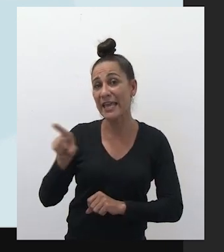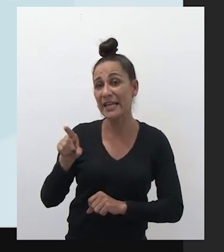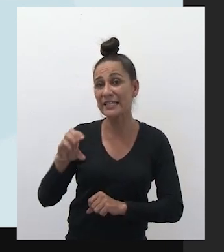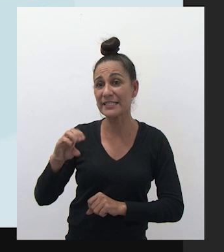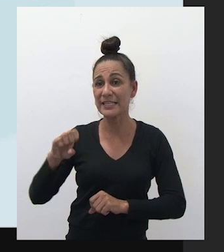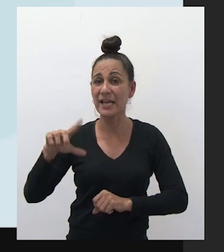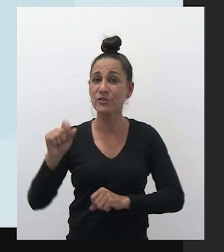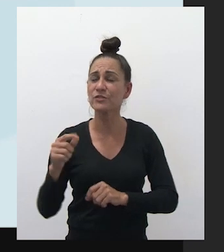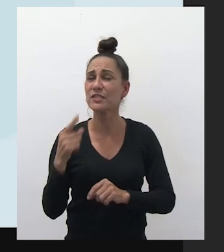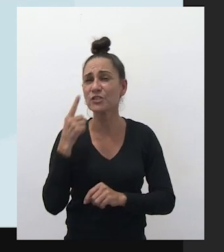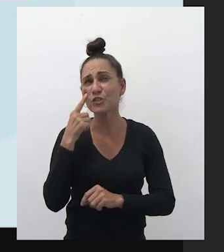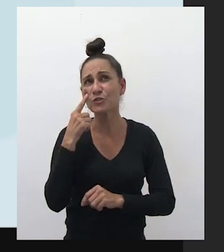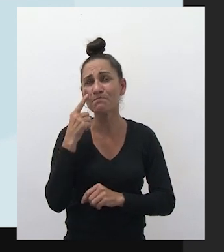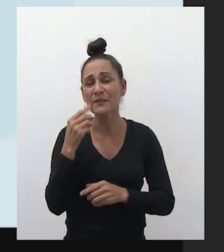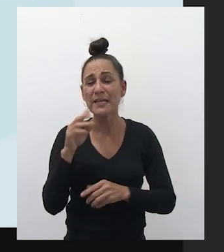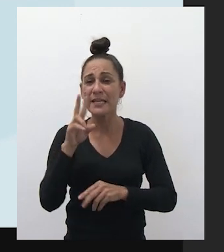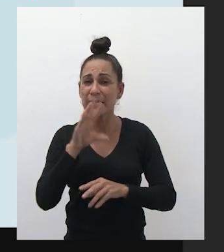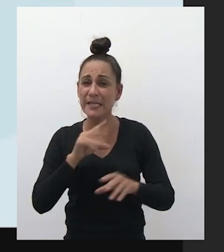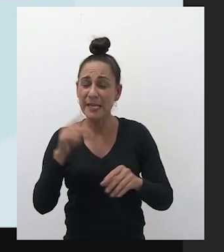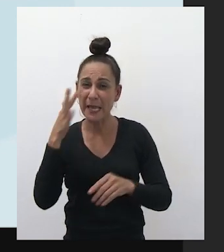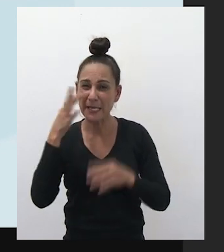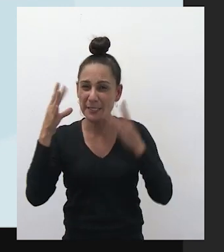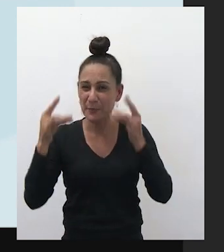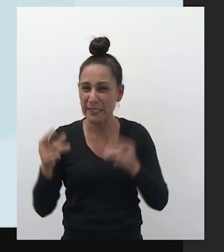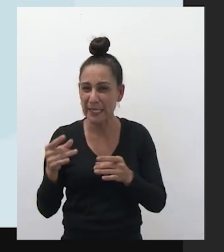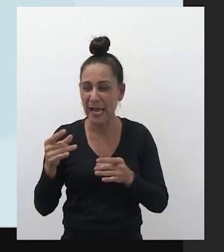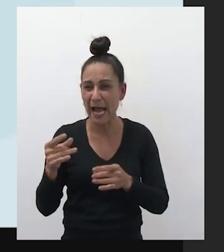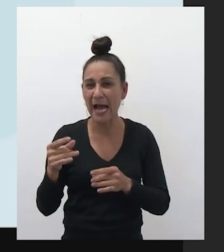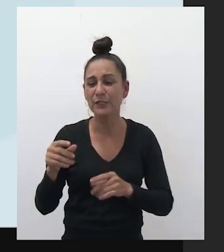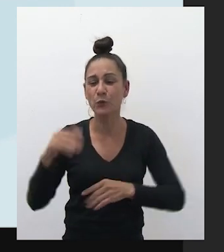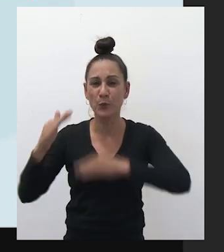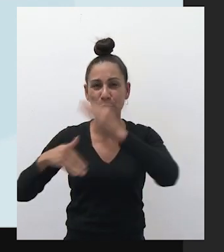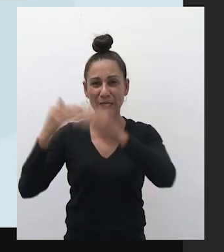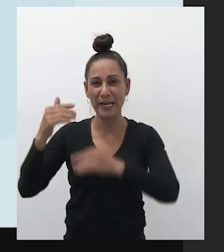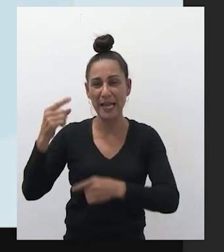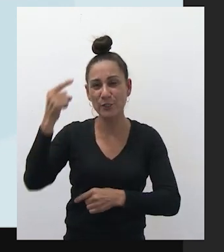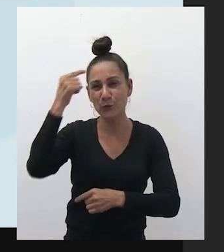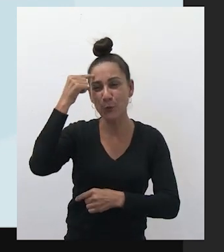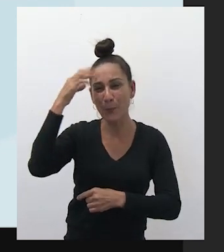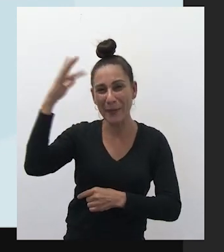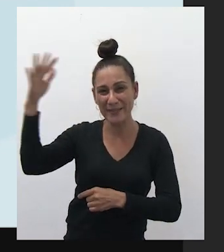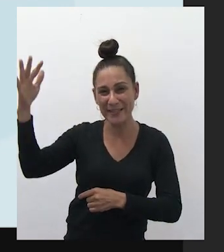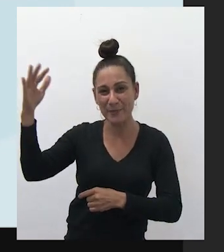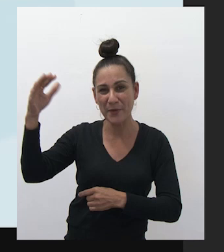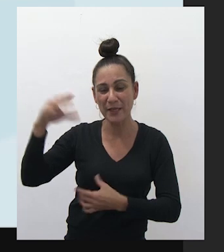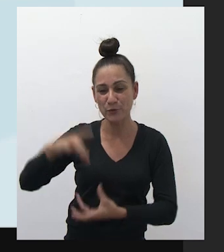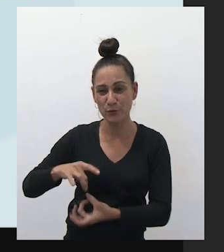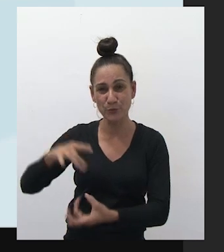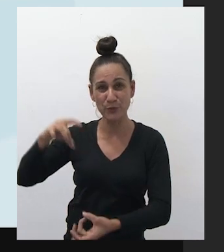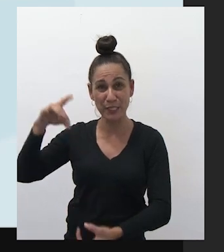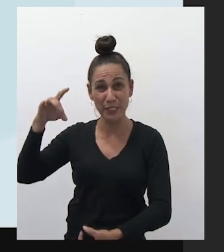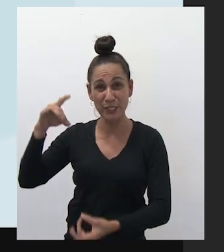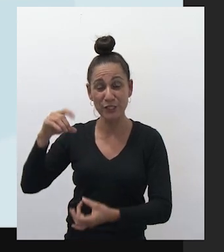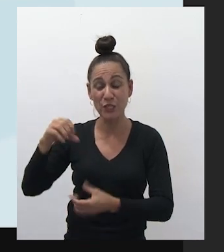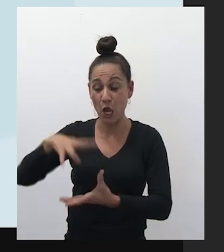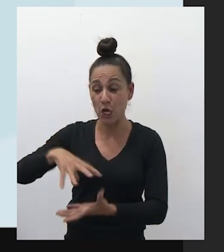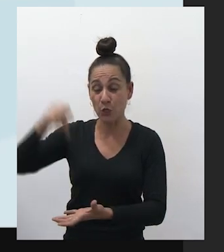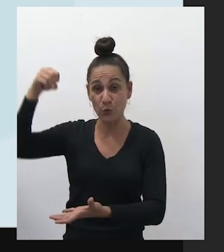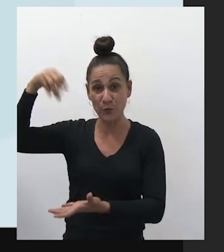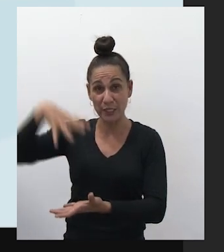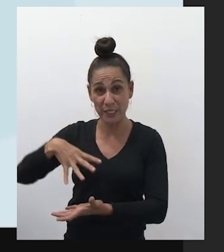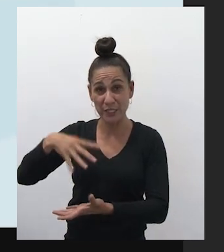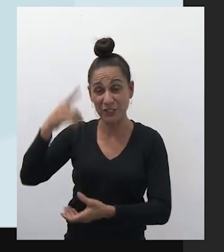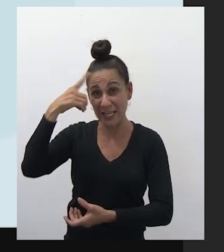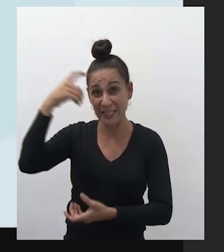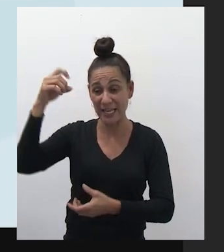em progresso, no pensamento iluminista, que é o pensamento que inspirou a Revolução Francesa, inspirou a ideia de